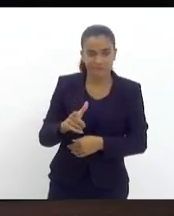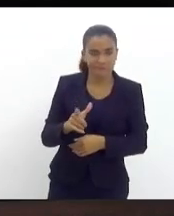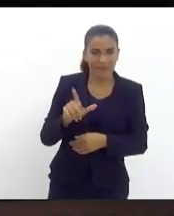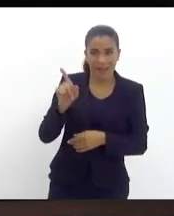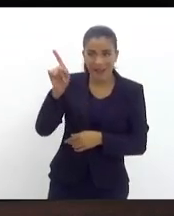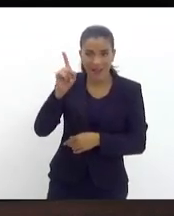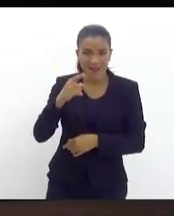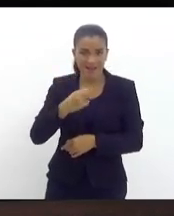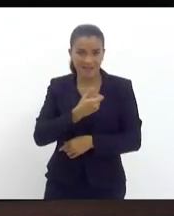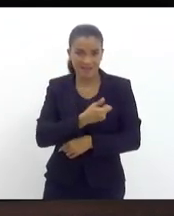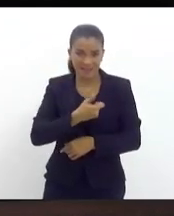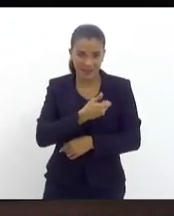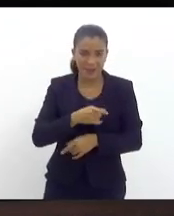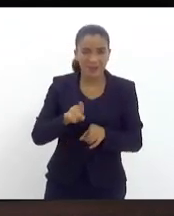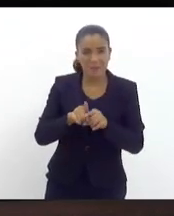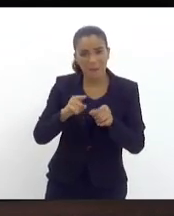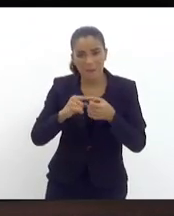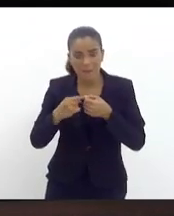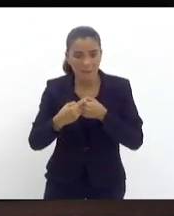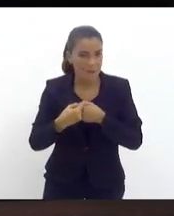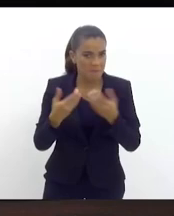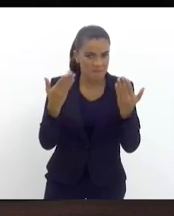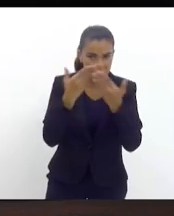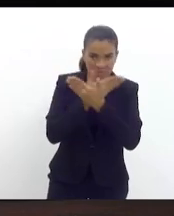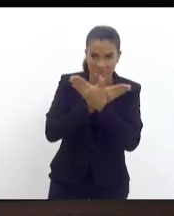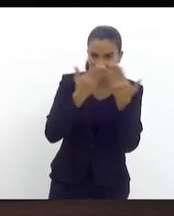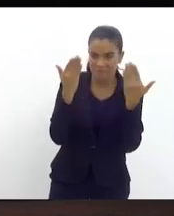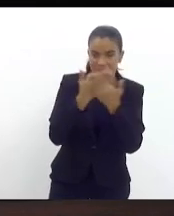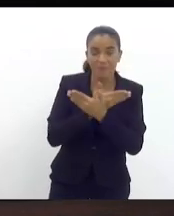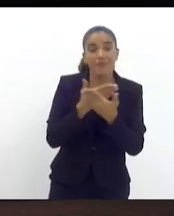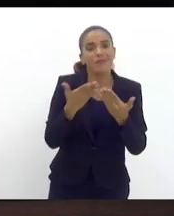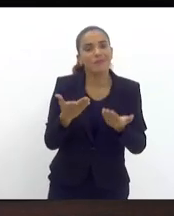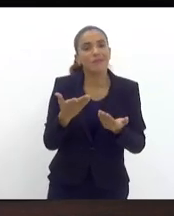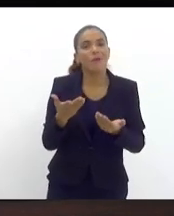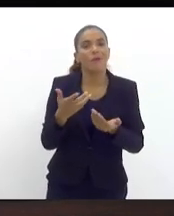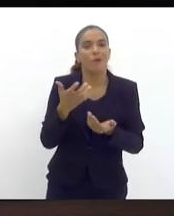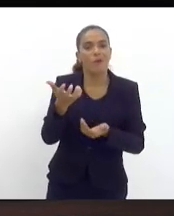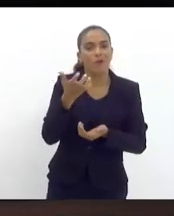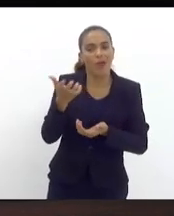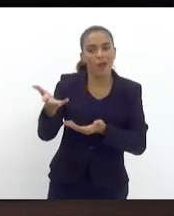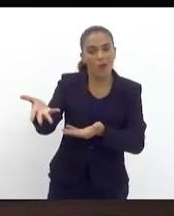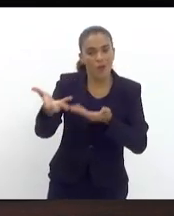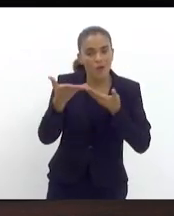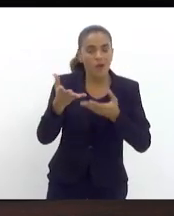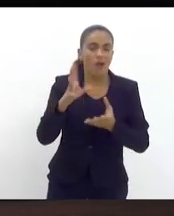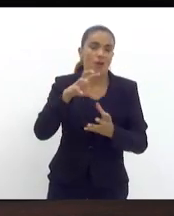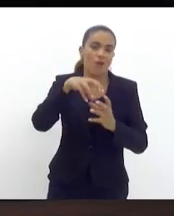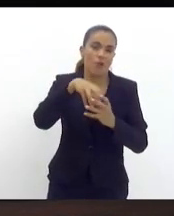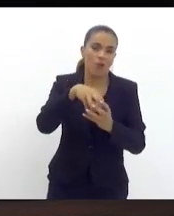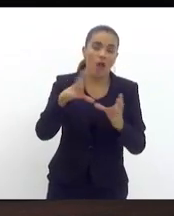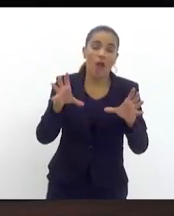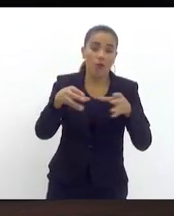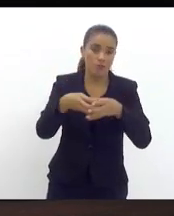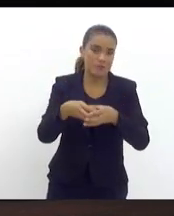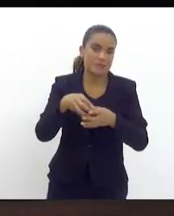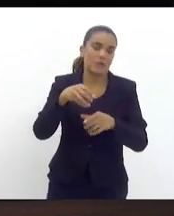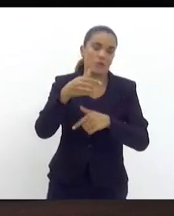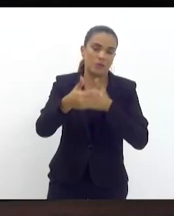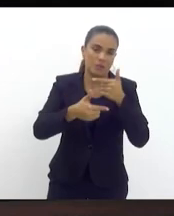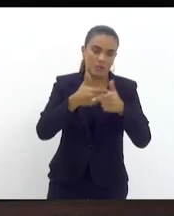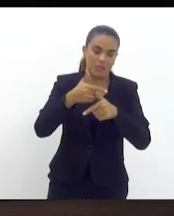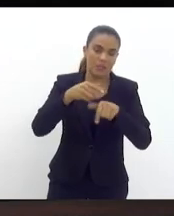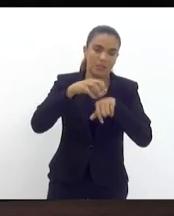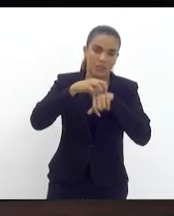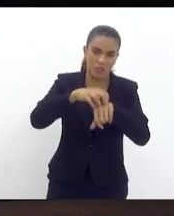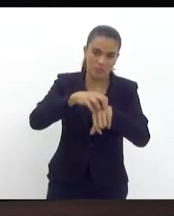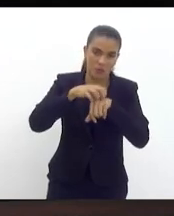intermunicipal eu não vejo mais então eu quero convocar a comissão de transporte aqui Daleste para a gente fazer uma